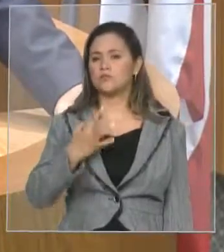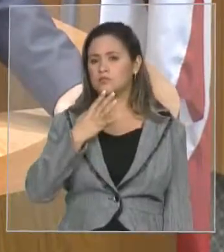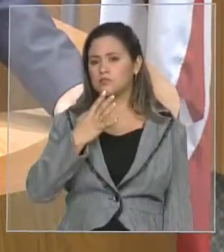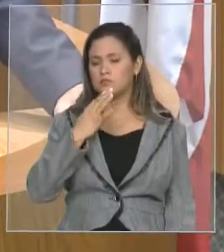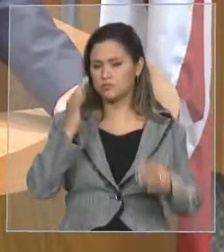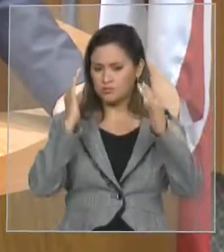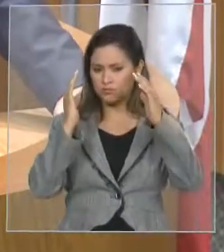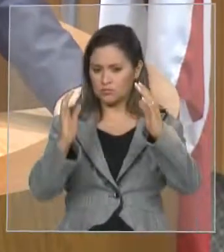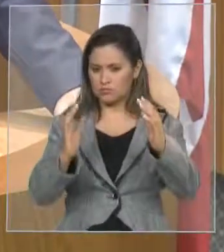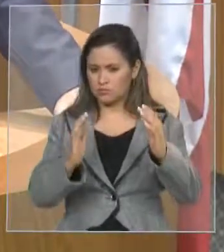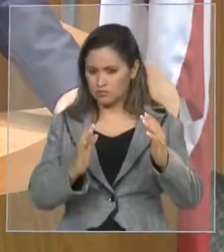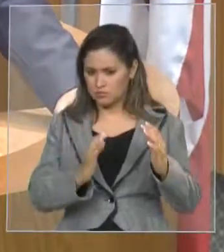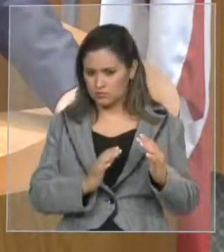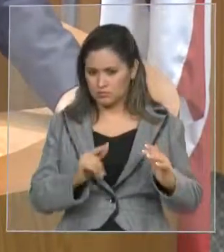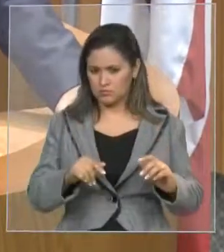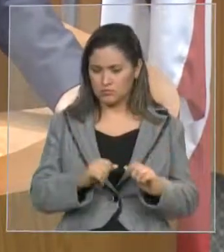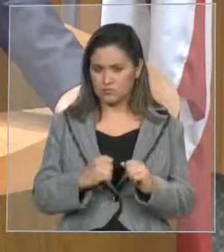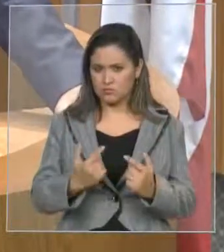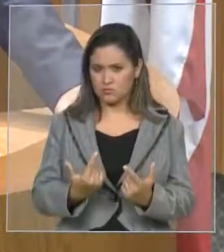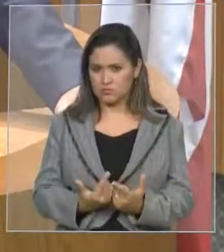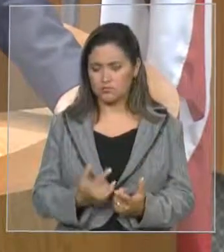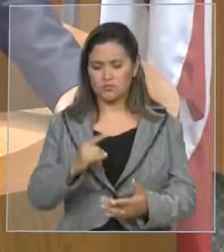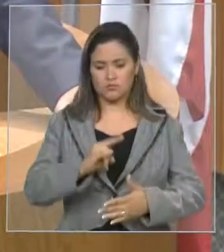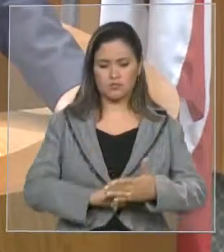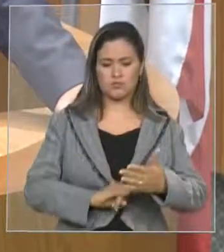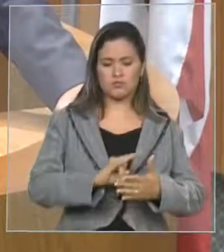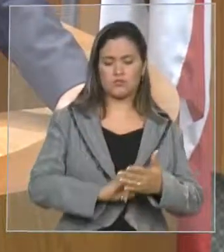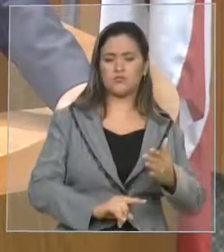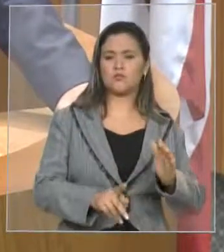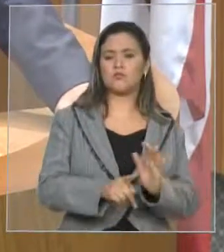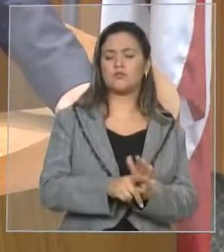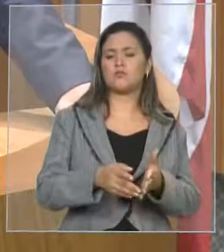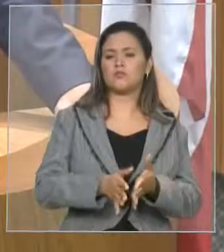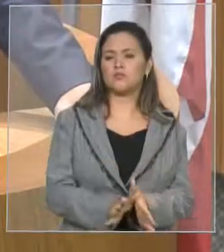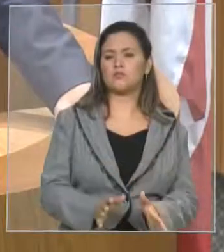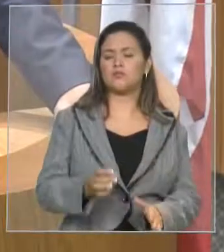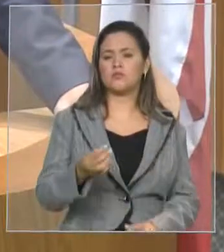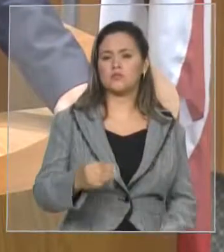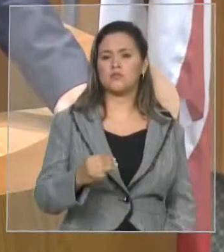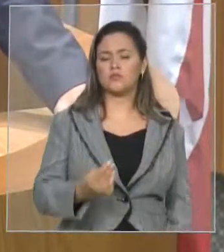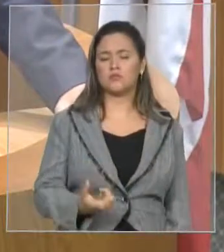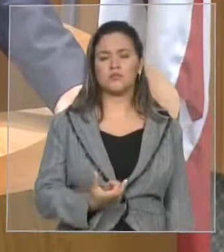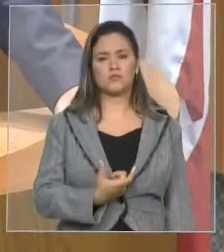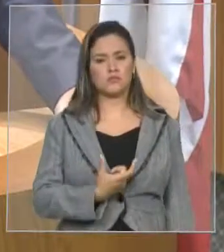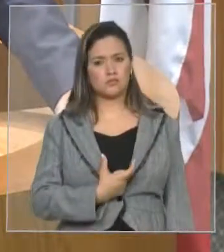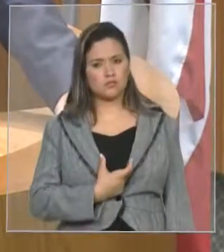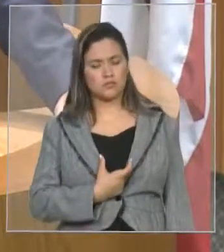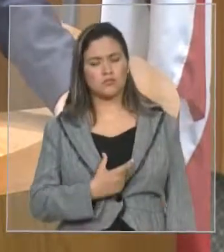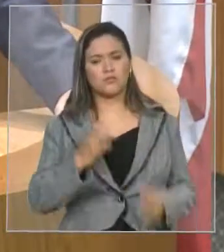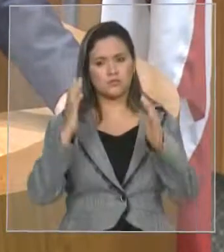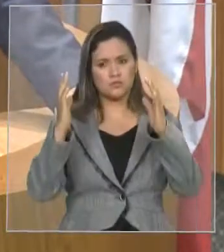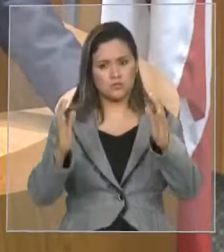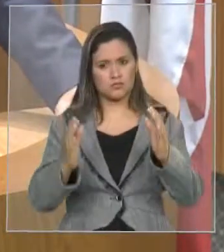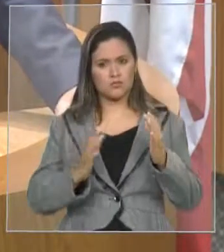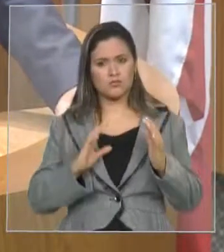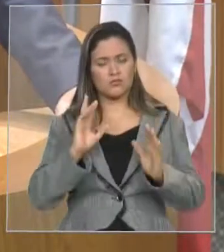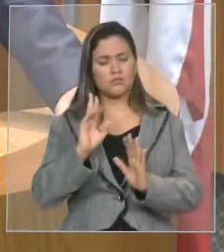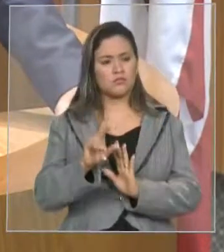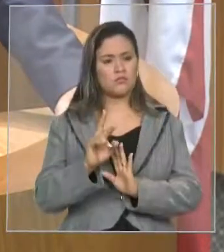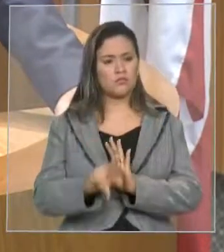casa, sejam os títulos de cidadão maranhense, sejam as medalhas, as mais diversas